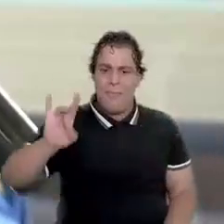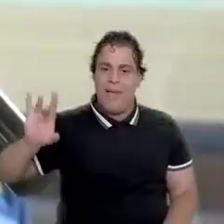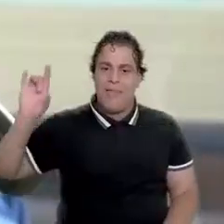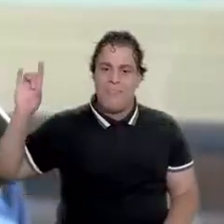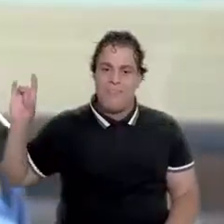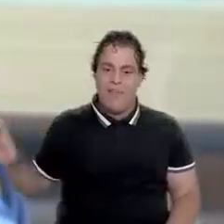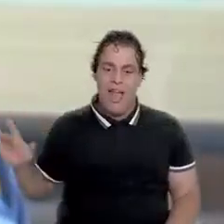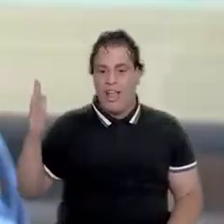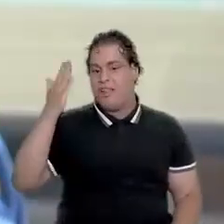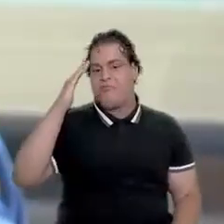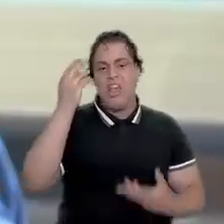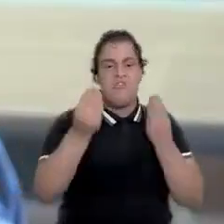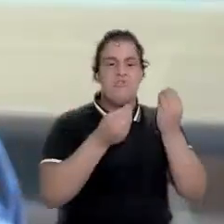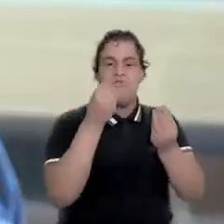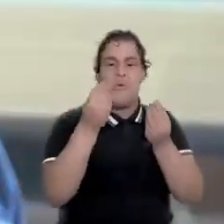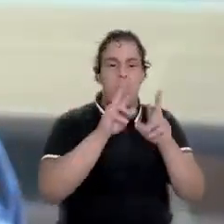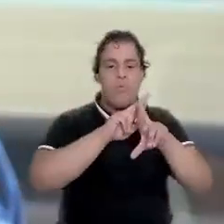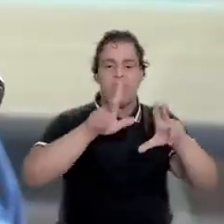uma maneira.